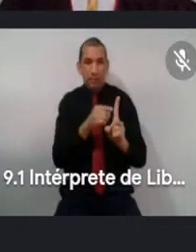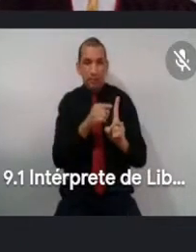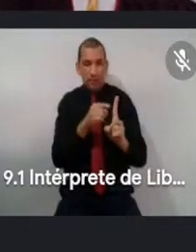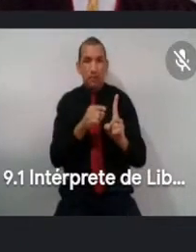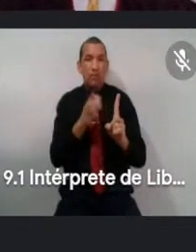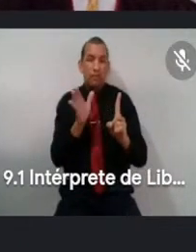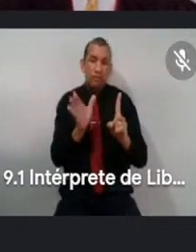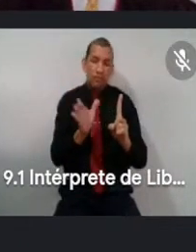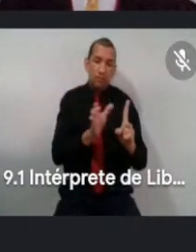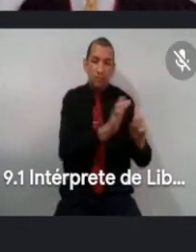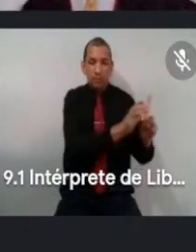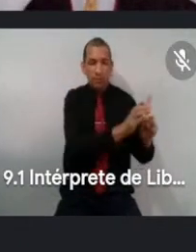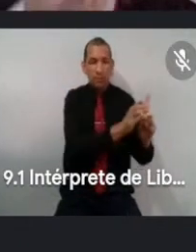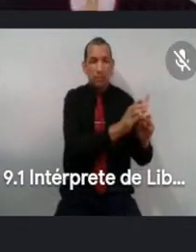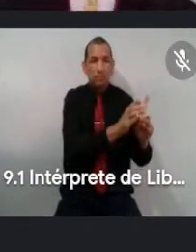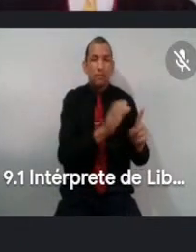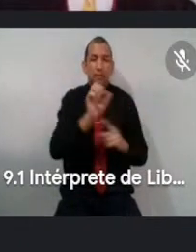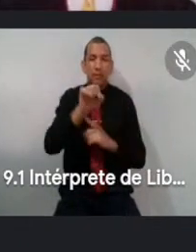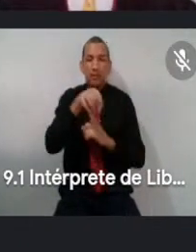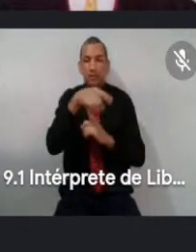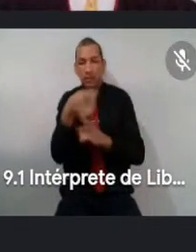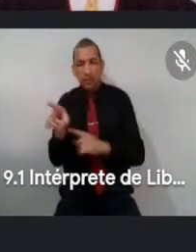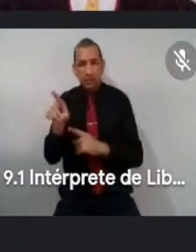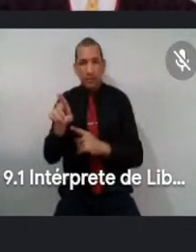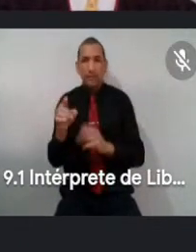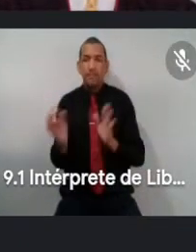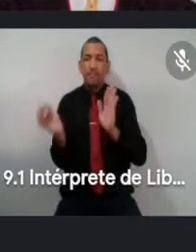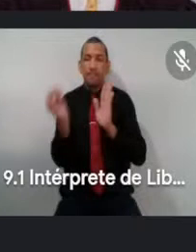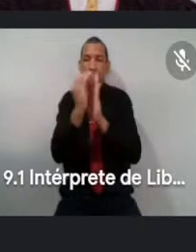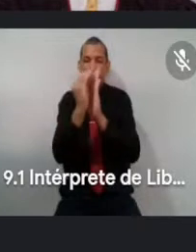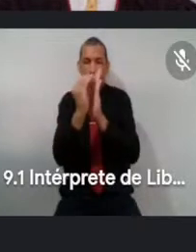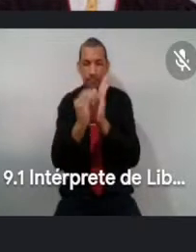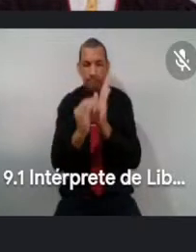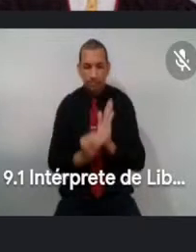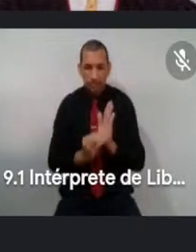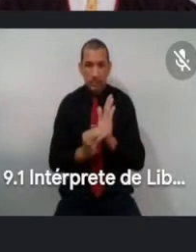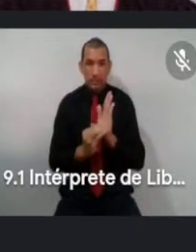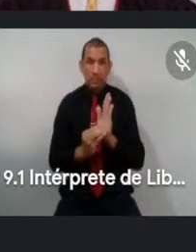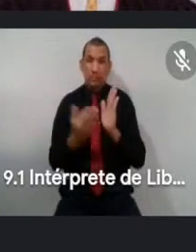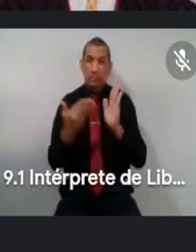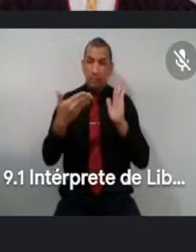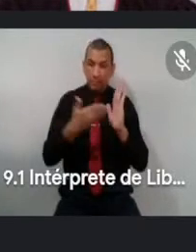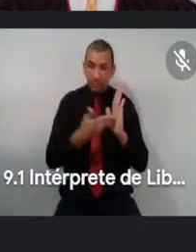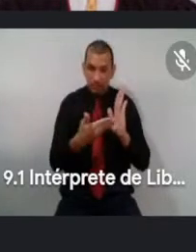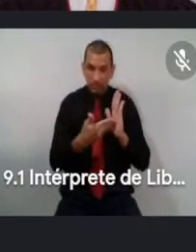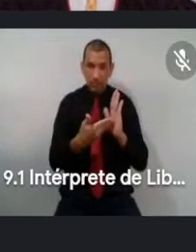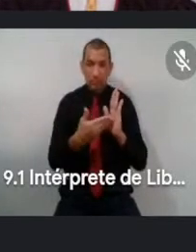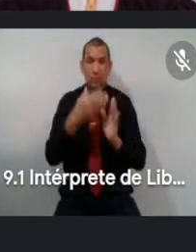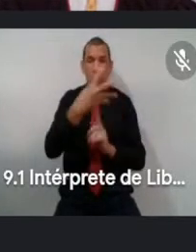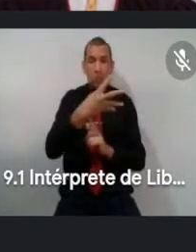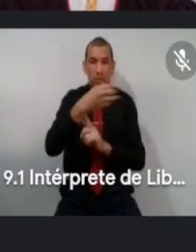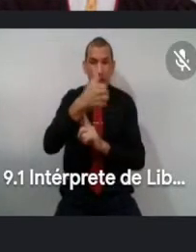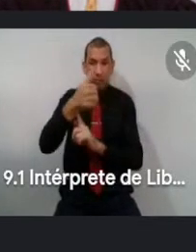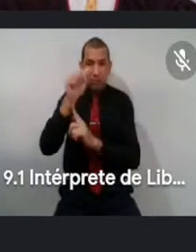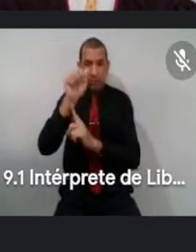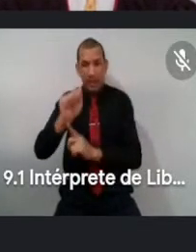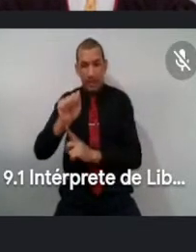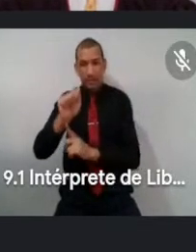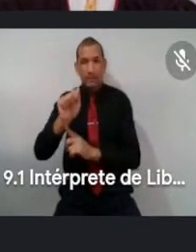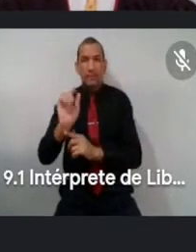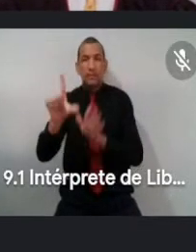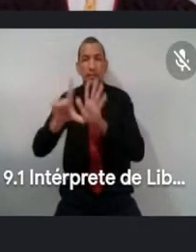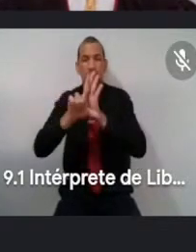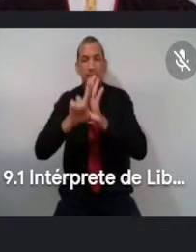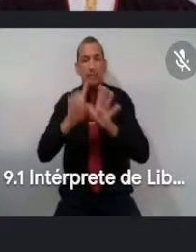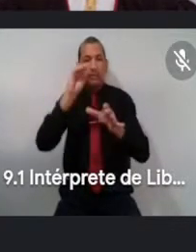dos recorrentes a sanção prevista O Delito previsto no 41-a da Lei das eleições